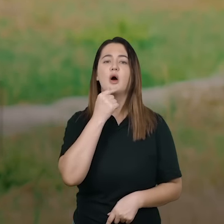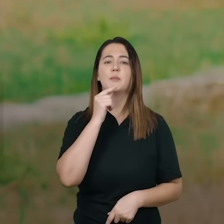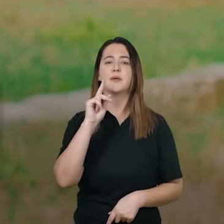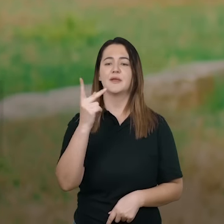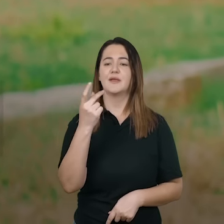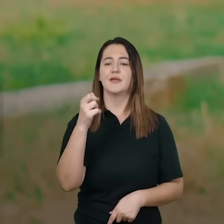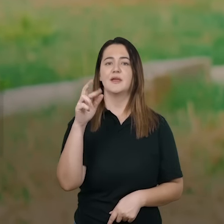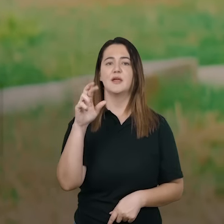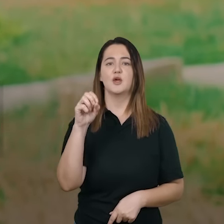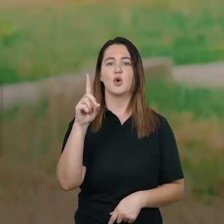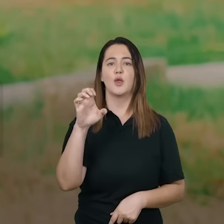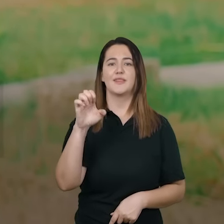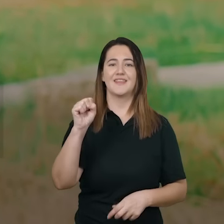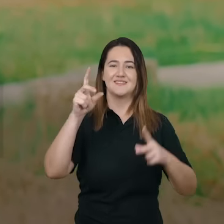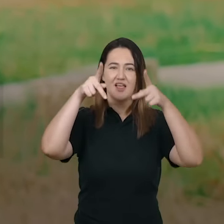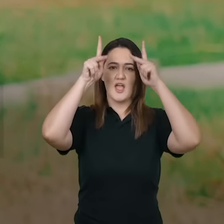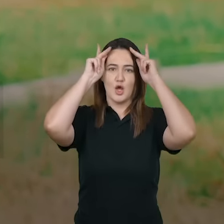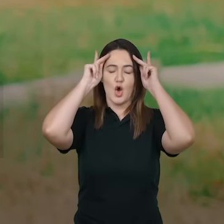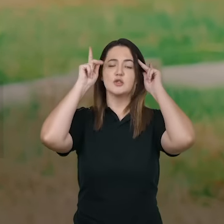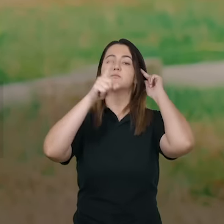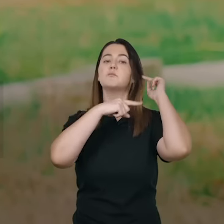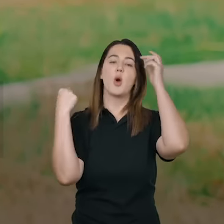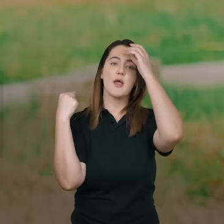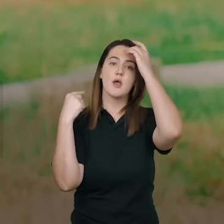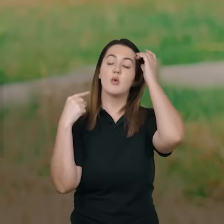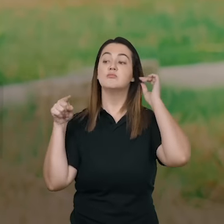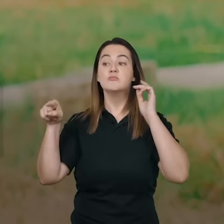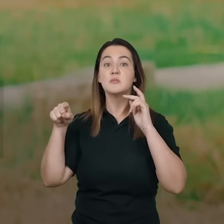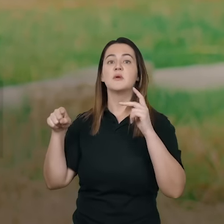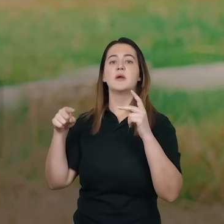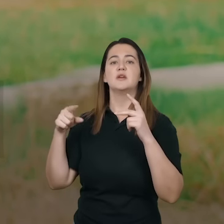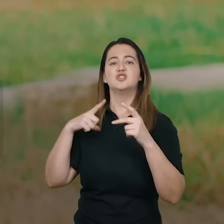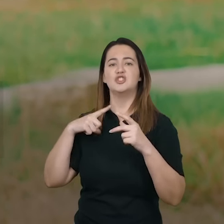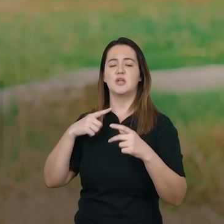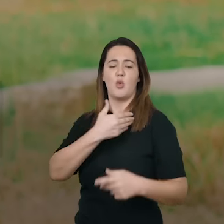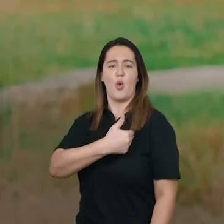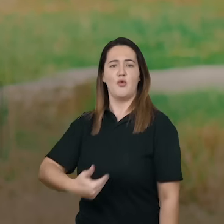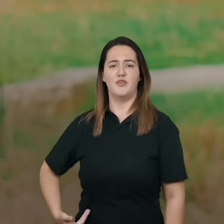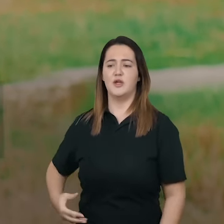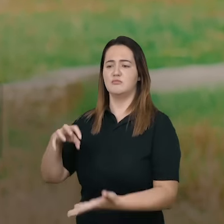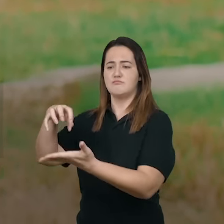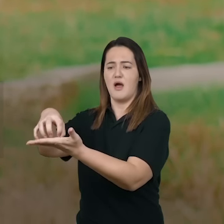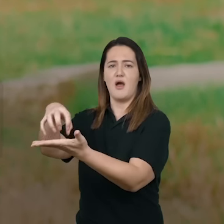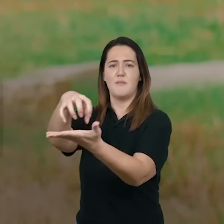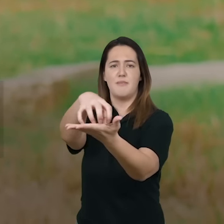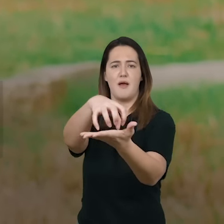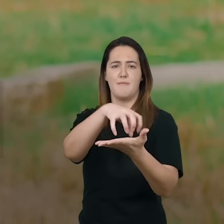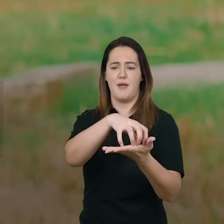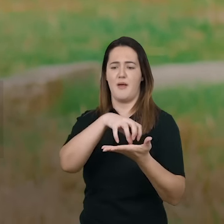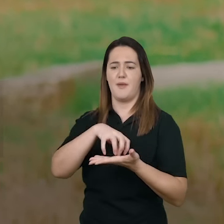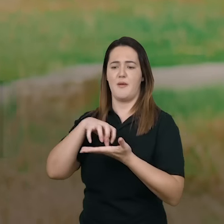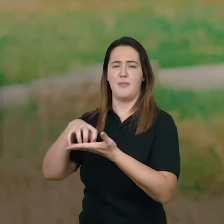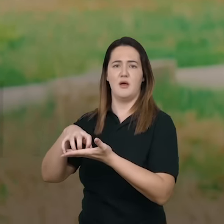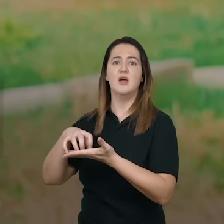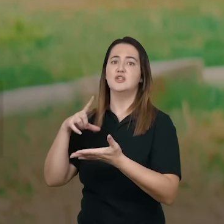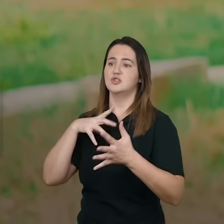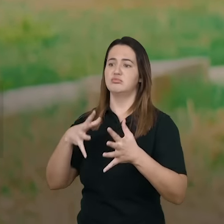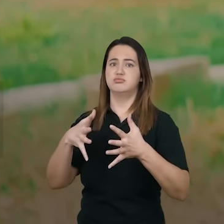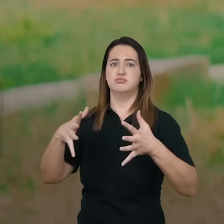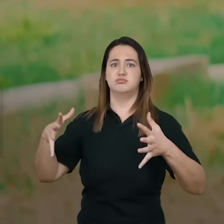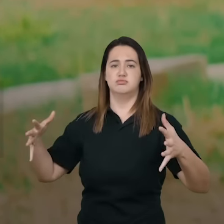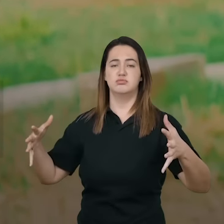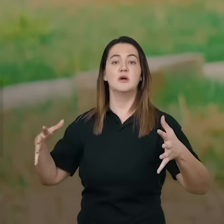morreu, o seu reino, que pegava a Judeia, Samaria, Pérea, Idumeia e também a